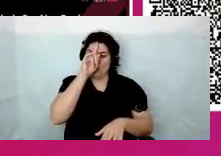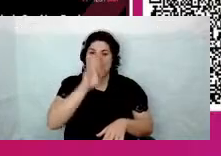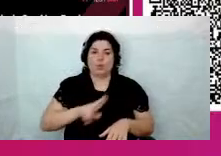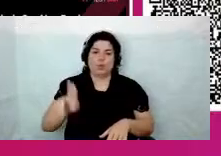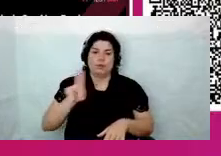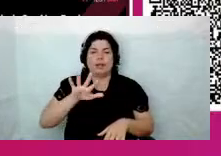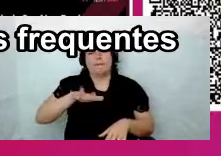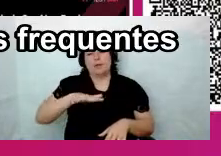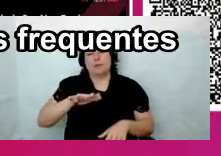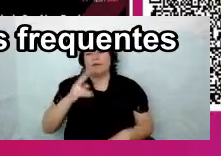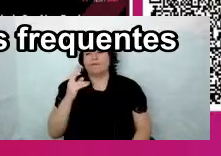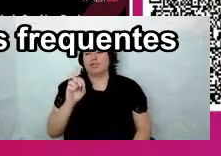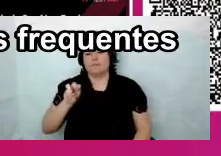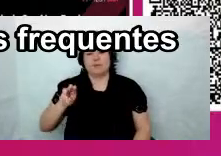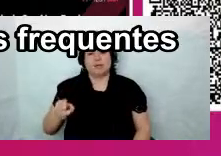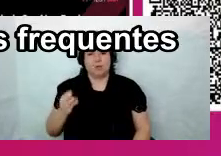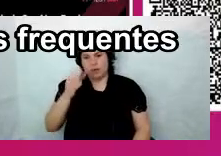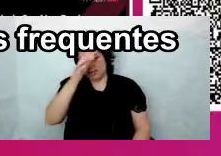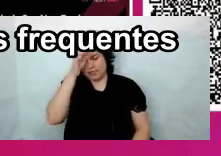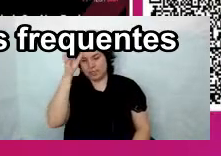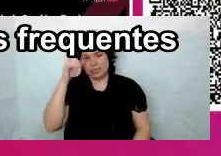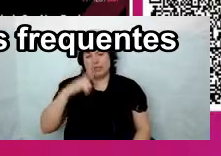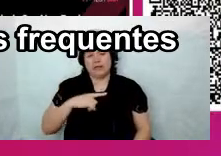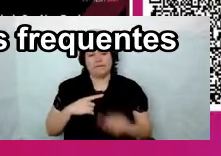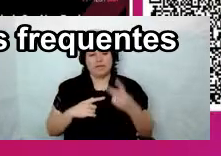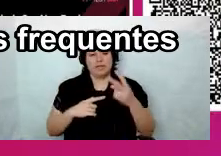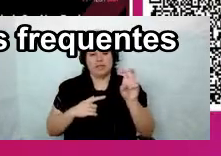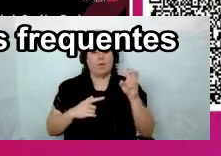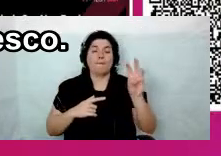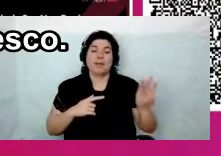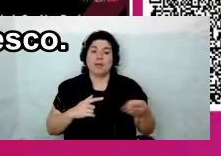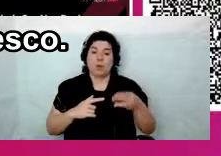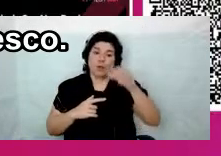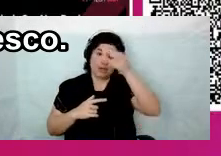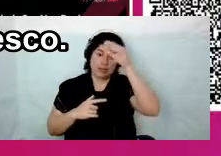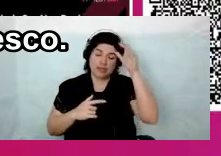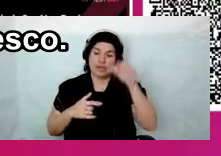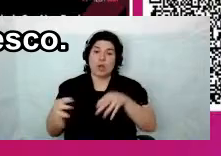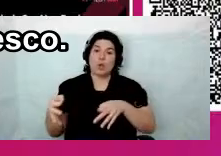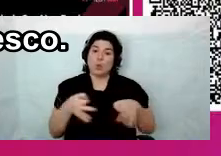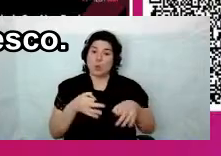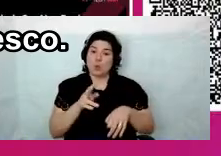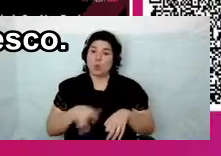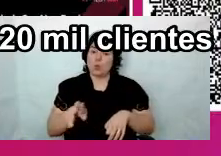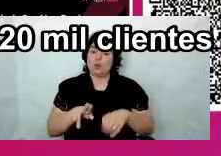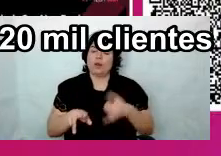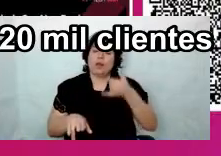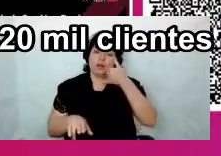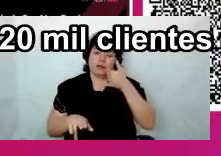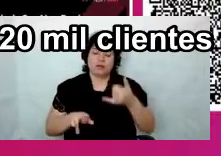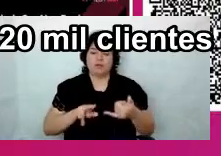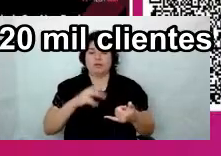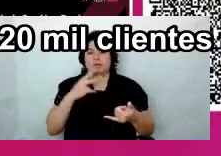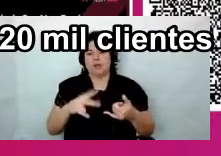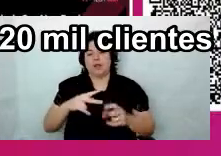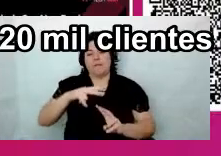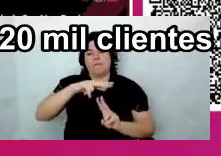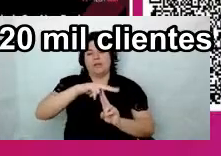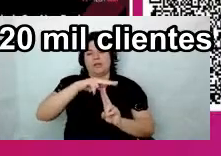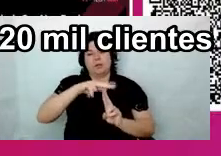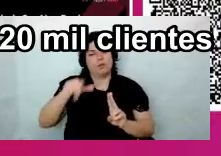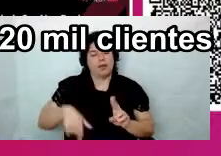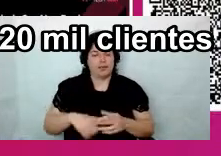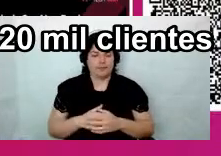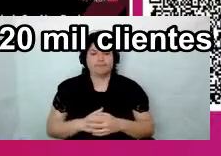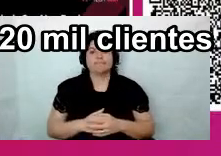20 milhões de clientes e a gente tem 25 milhões de clientes frequentes utilizando o mobile do Bradesco. Então é uma pequena porção,